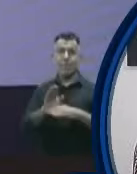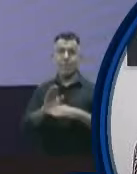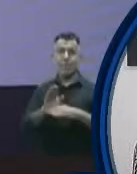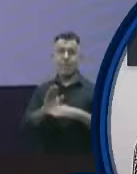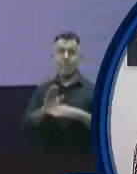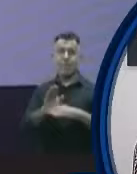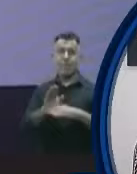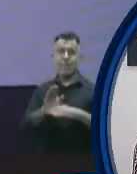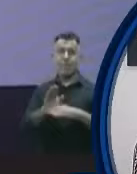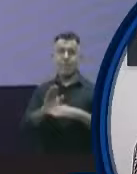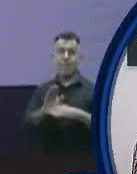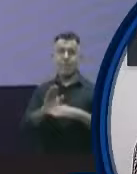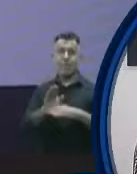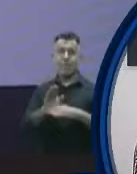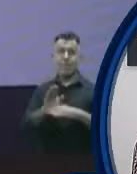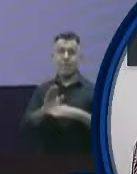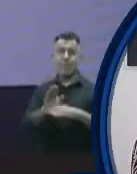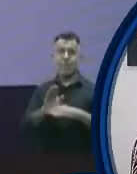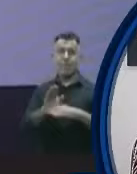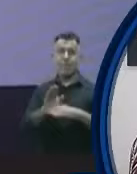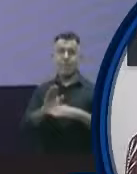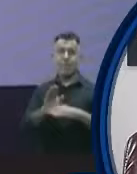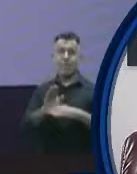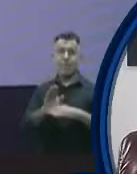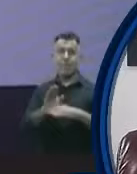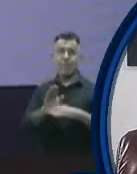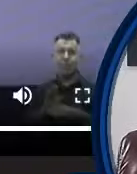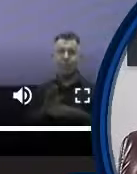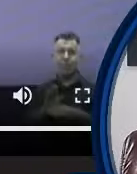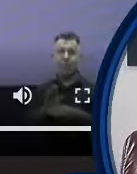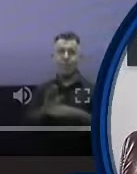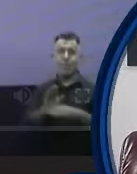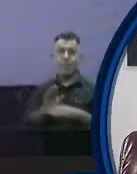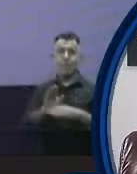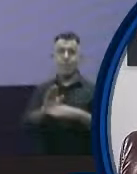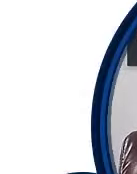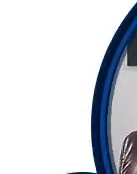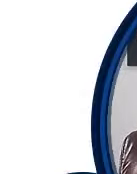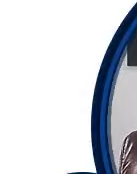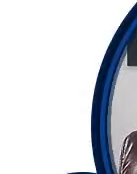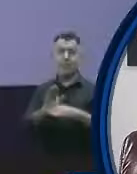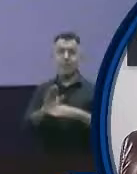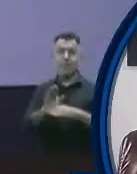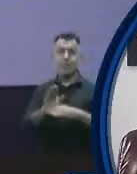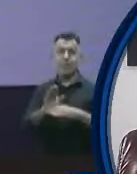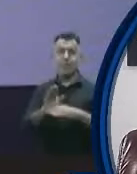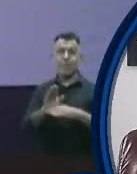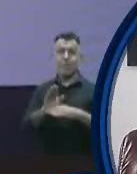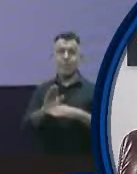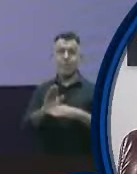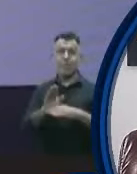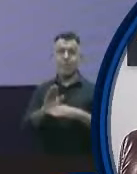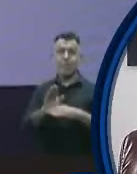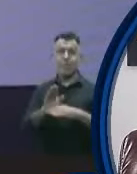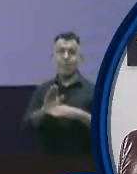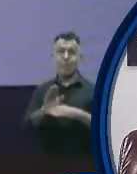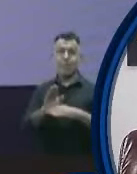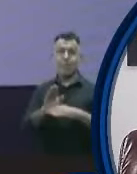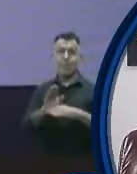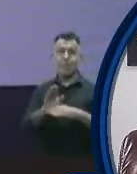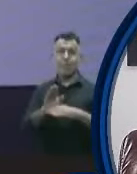mas essa livezinha deles aí, viu? Tá deixando a gente sonhar, hein? Deixa eu tentar reabrir aqui de novo,